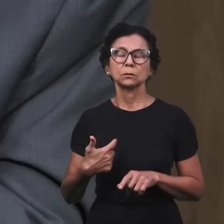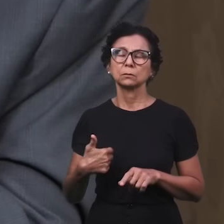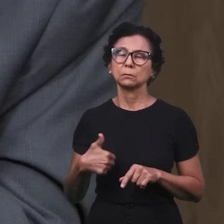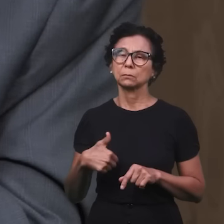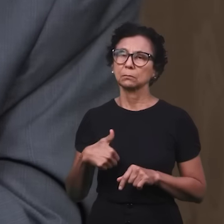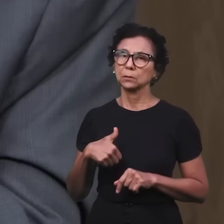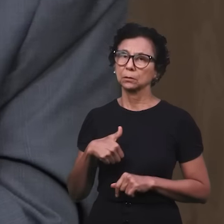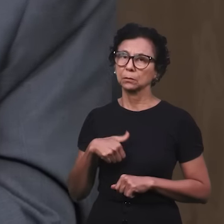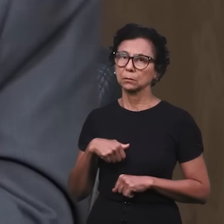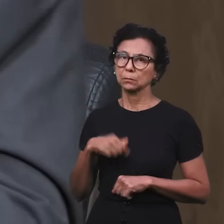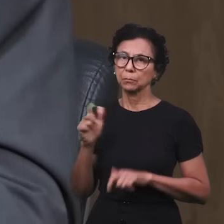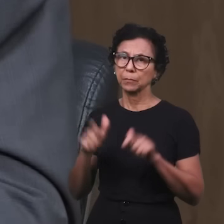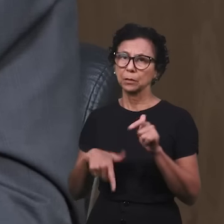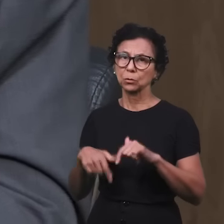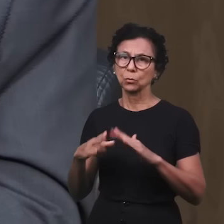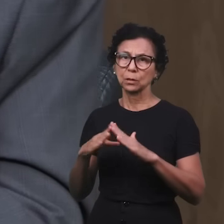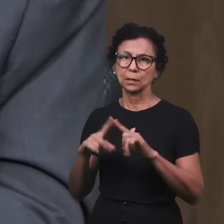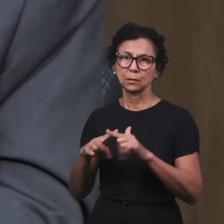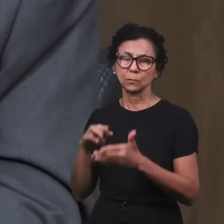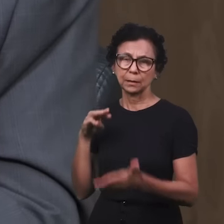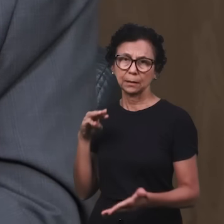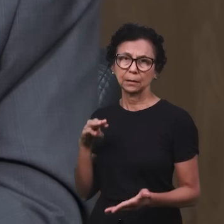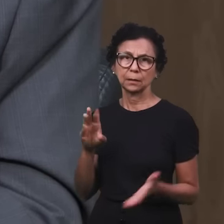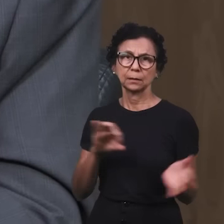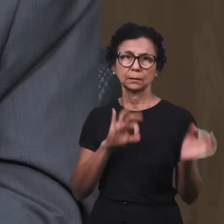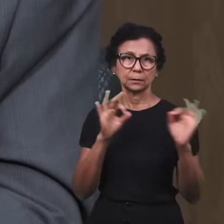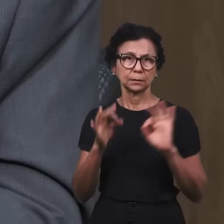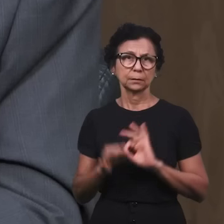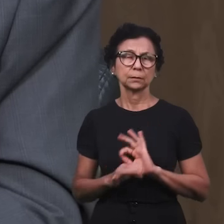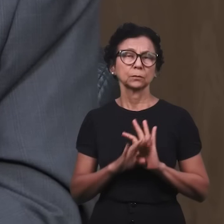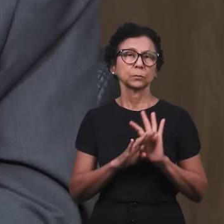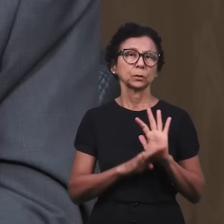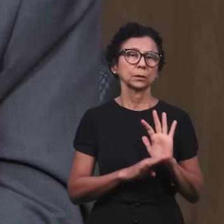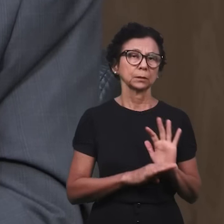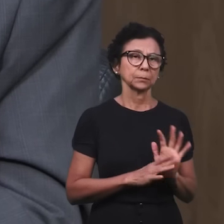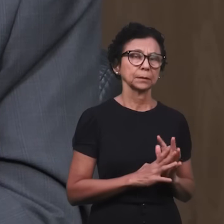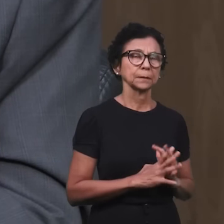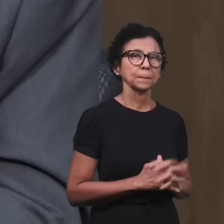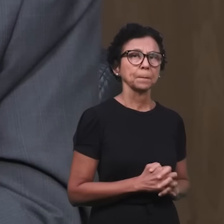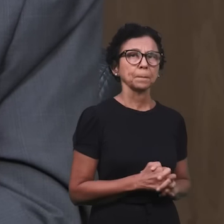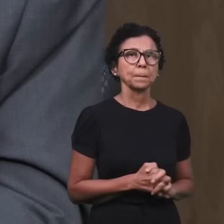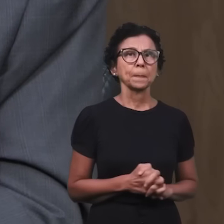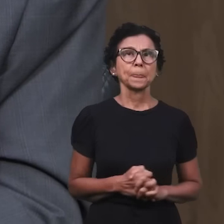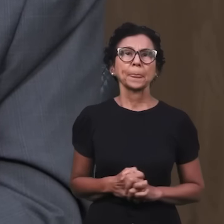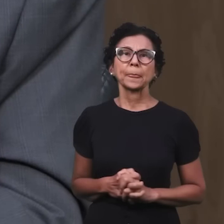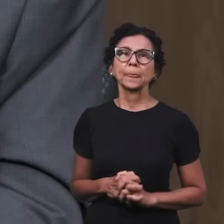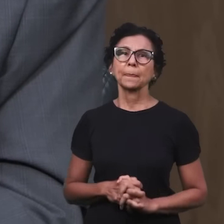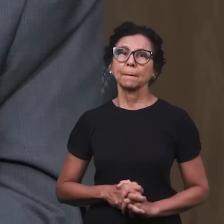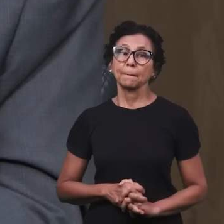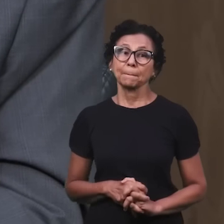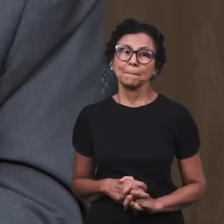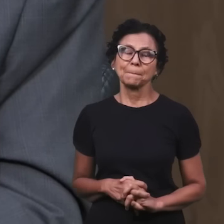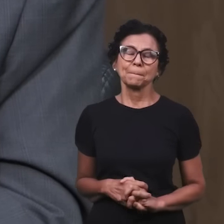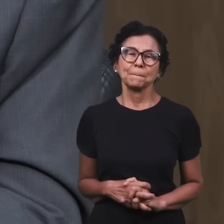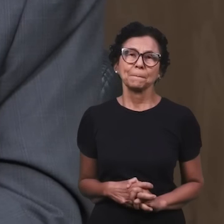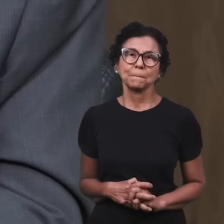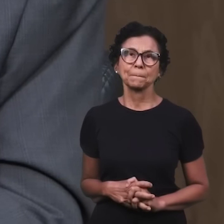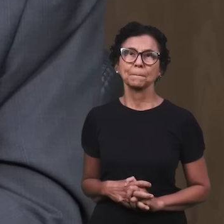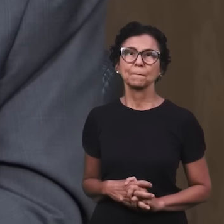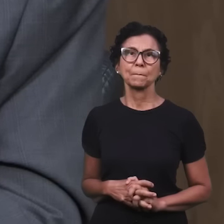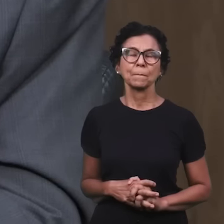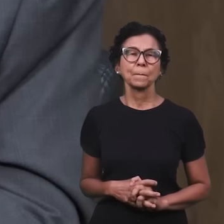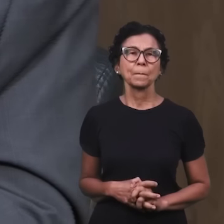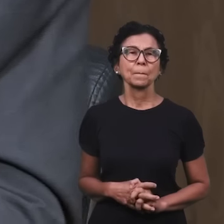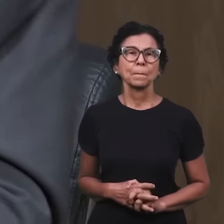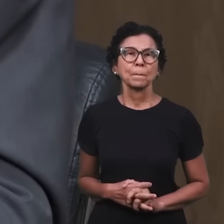outras igrejas, que também participam conosco dos nossos programas. Nós vamos dar continuidade ao nosso programa